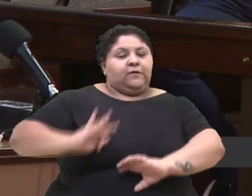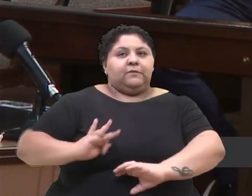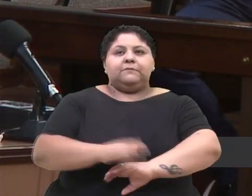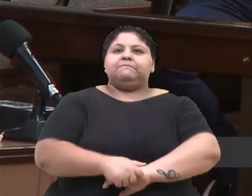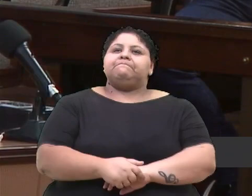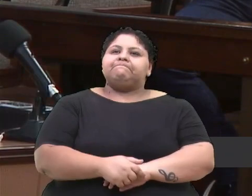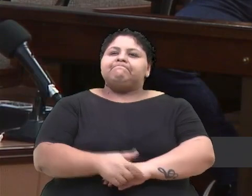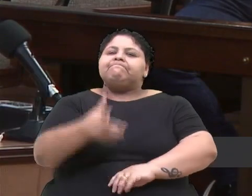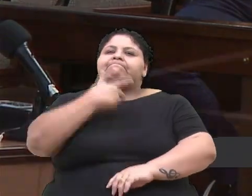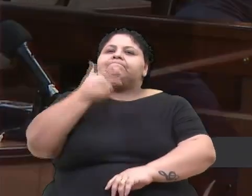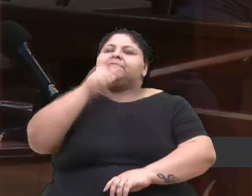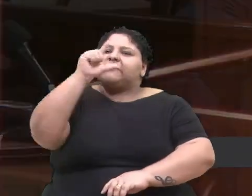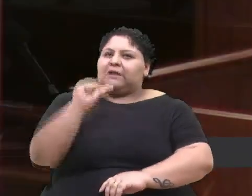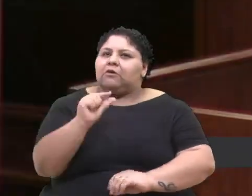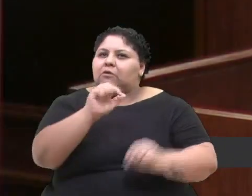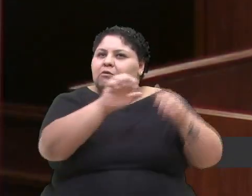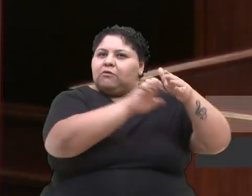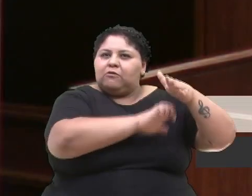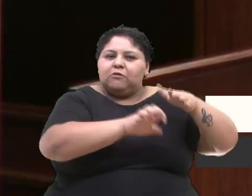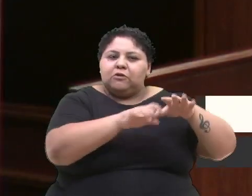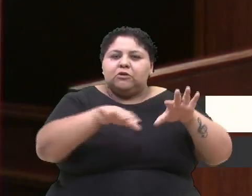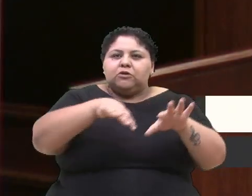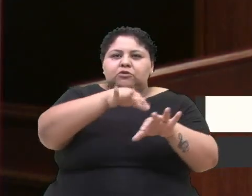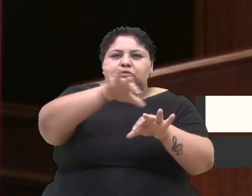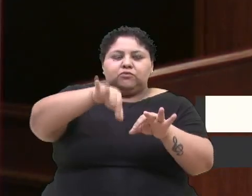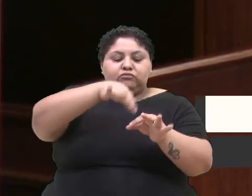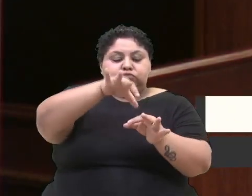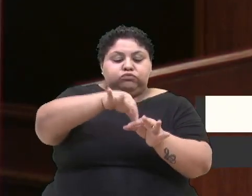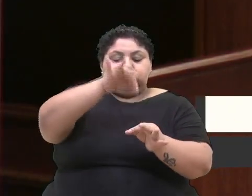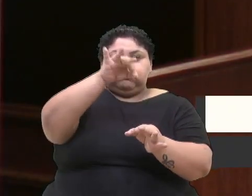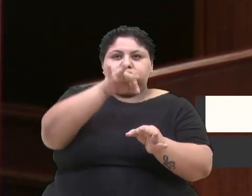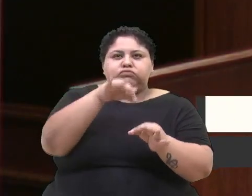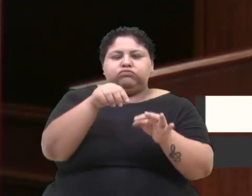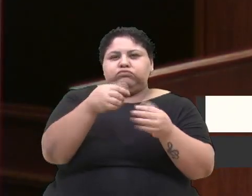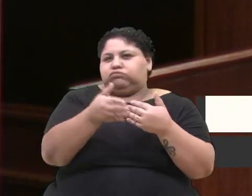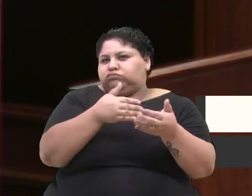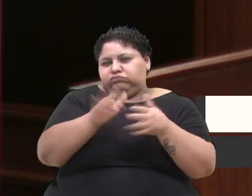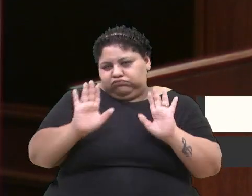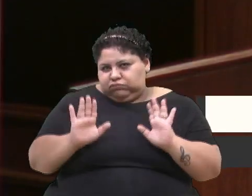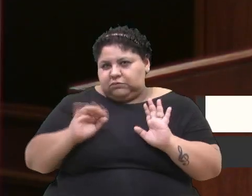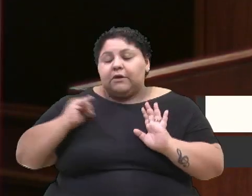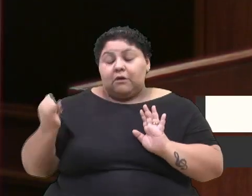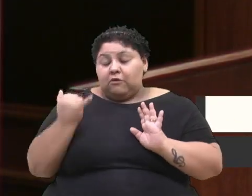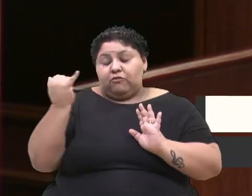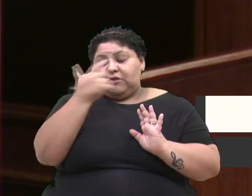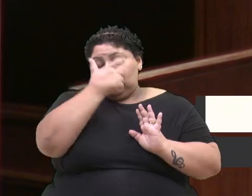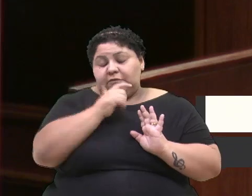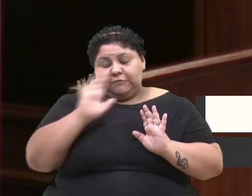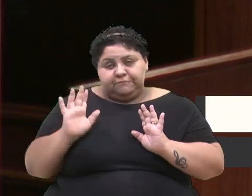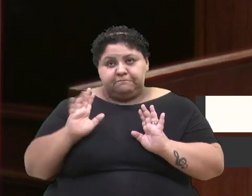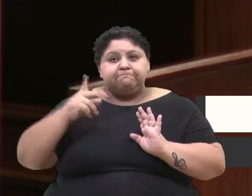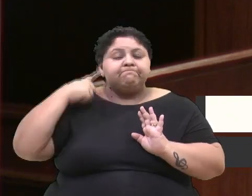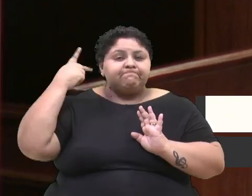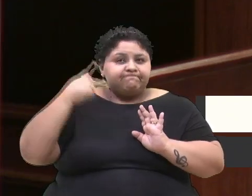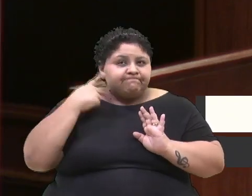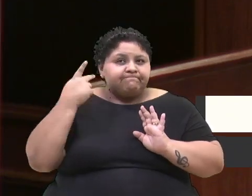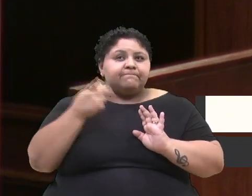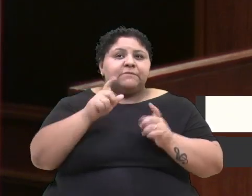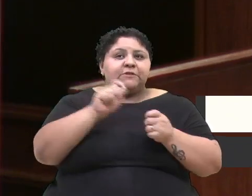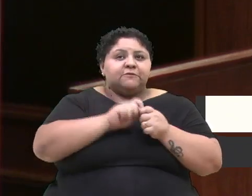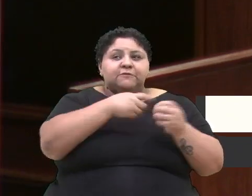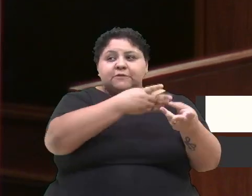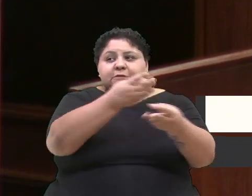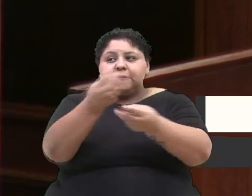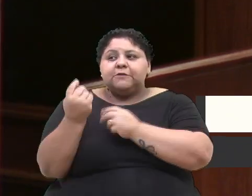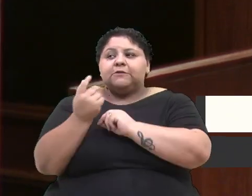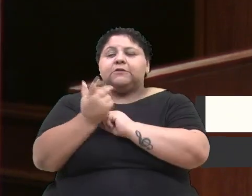Falar um pouco do SEASA, do consórcio, enfim, é importante. Eu acho que o vereador fez muito bem, Camilles, contou